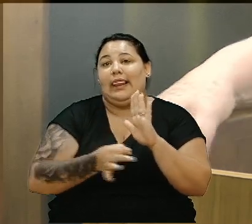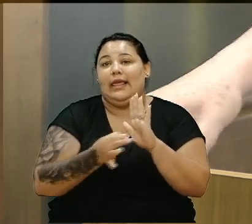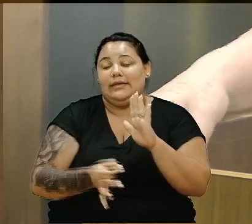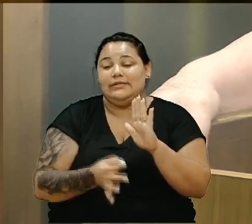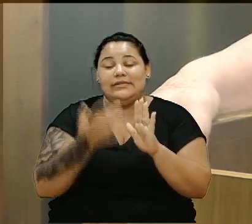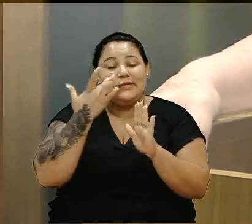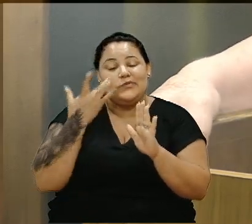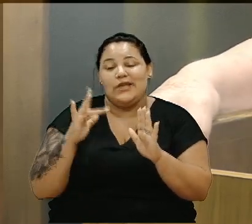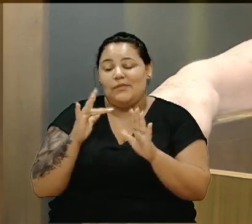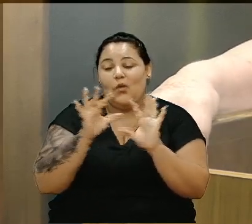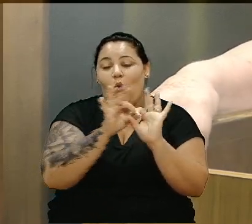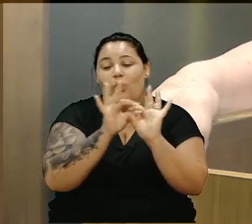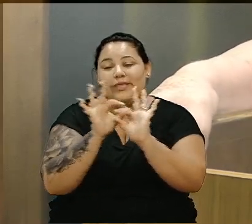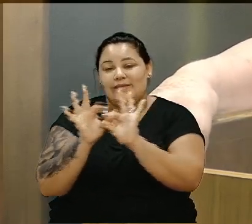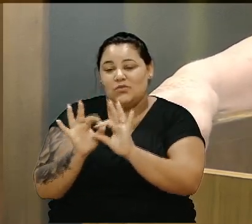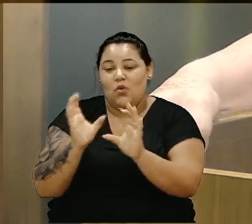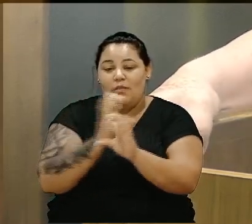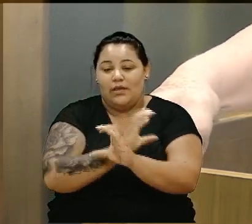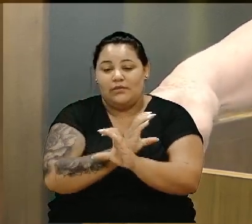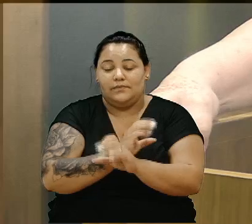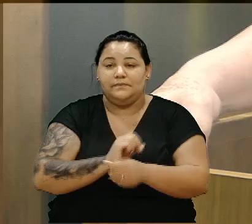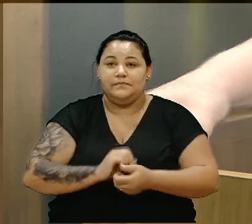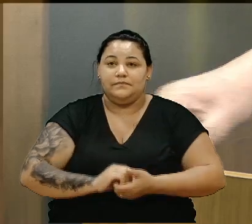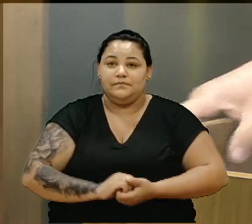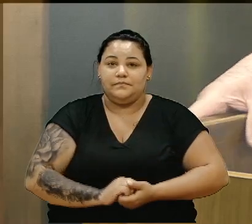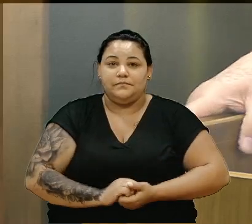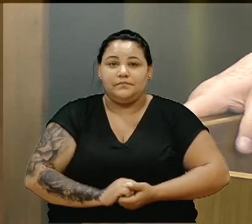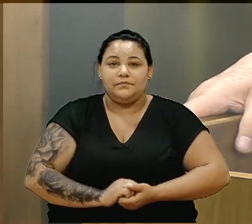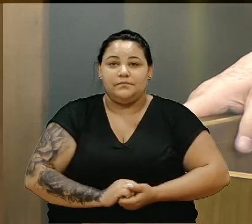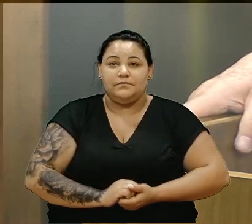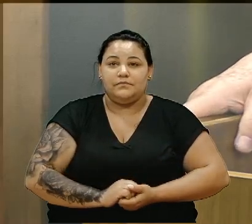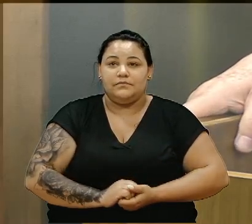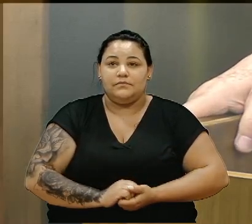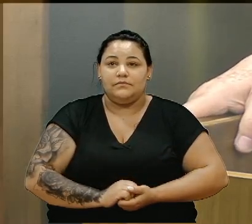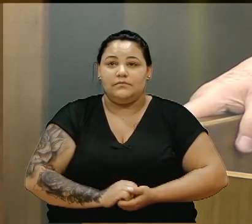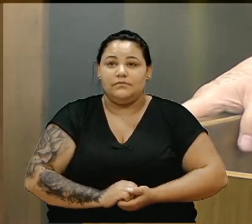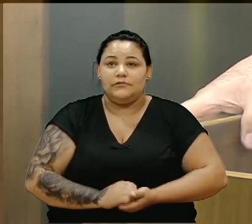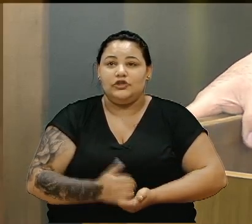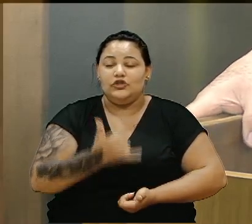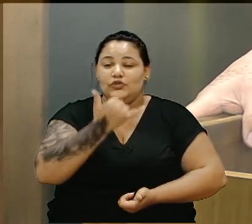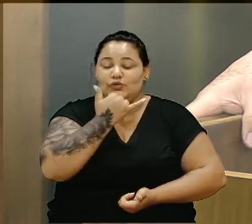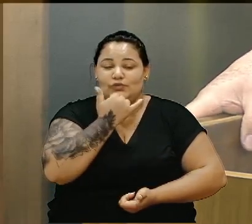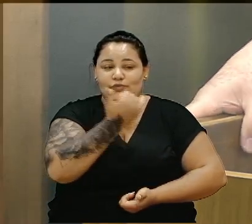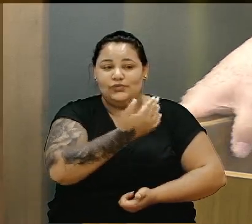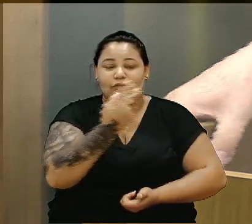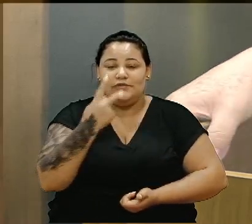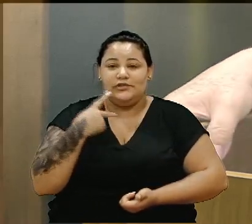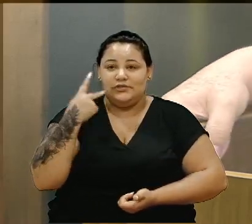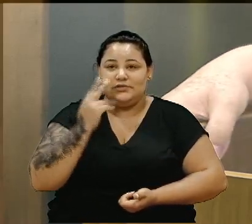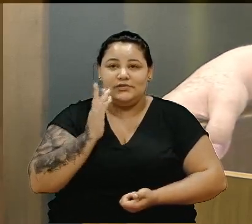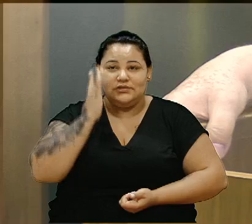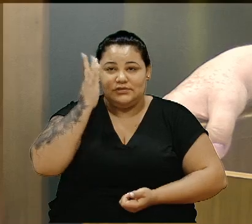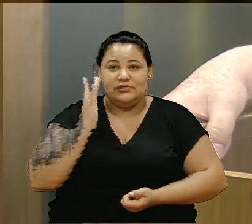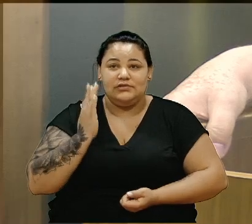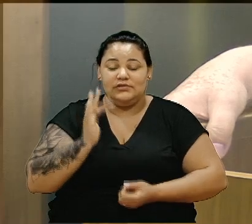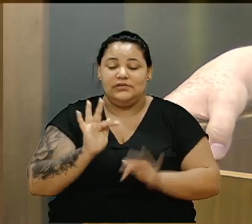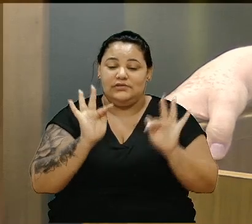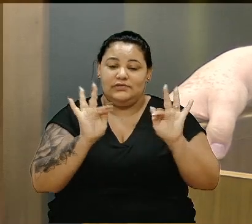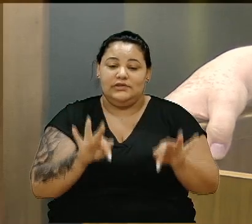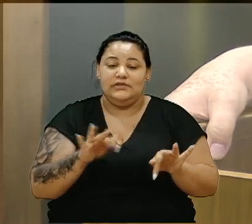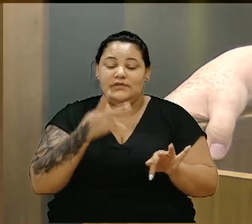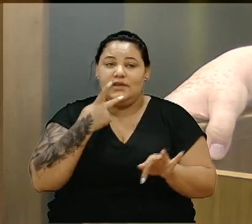nenhum. Concluí já, senhor presidente? Barbaridade. Perdoe, vereador Daiane. Então, concluo dizendo